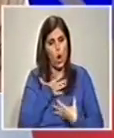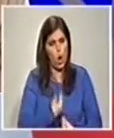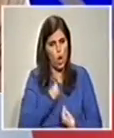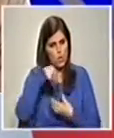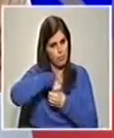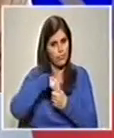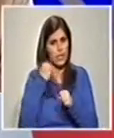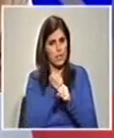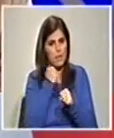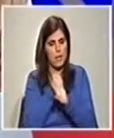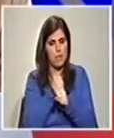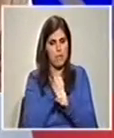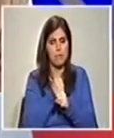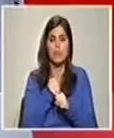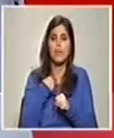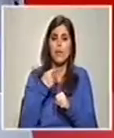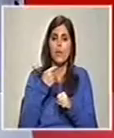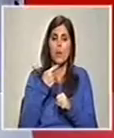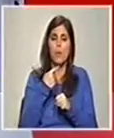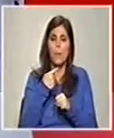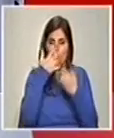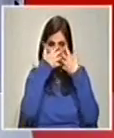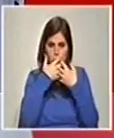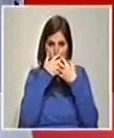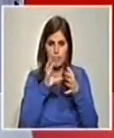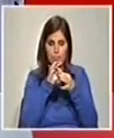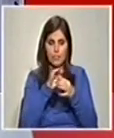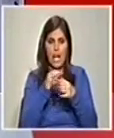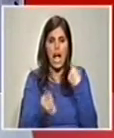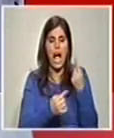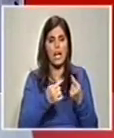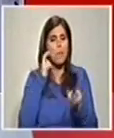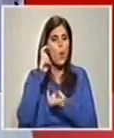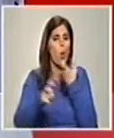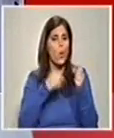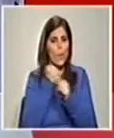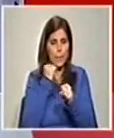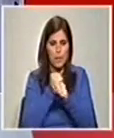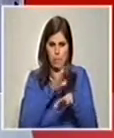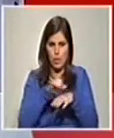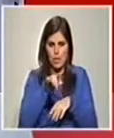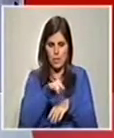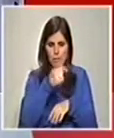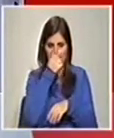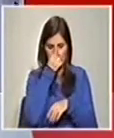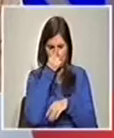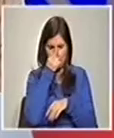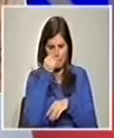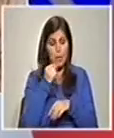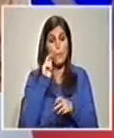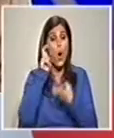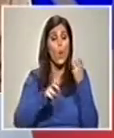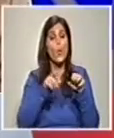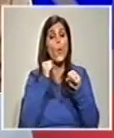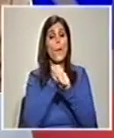logo no início e eu fiquei com algumas dúvidas em relação sem a isso. Sem dúvida. Alguém procura um emprego hoje por essa questão? Não é que procure um emprego por essa questão. Ou, se